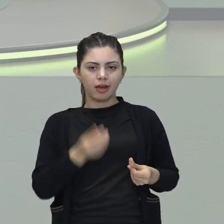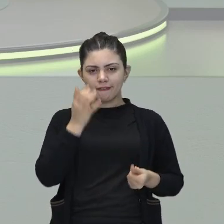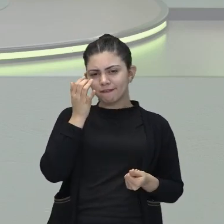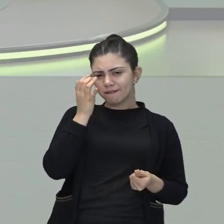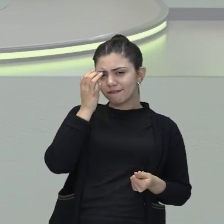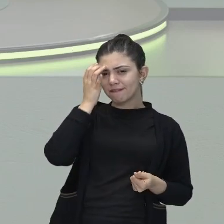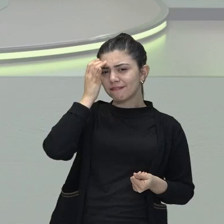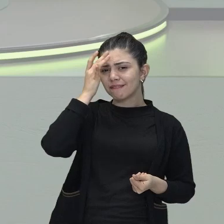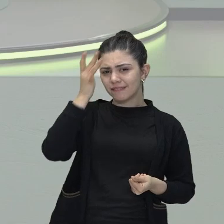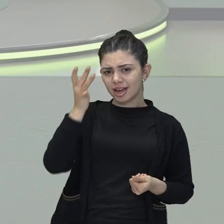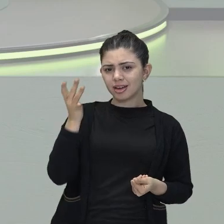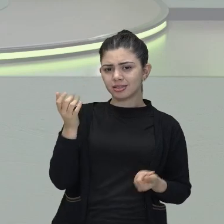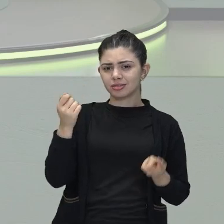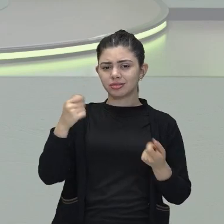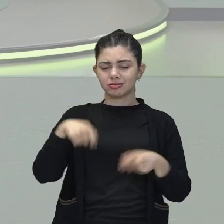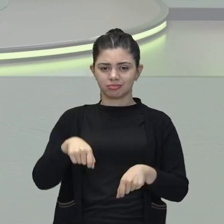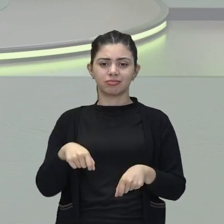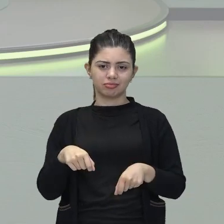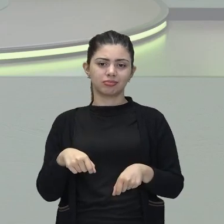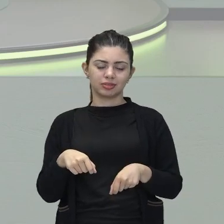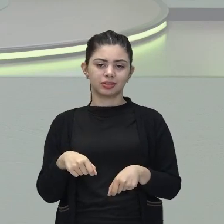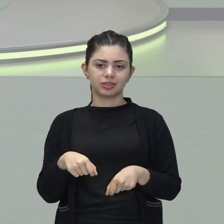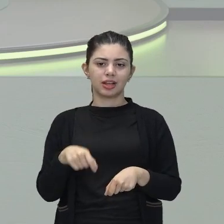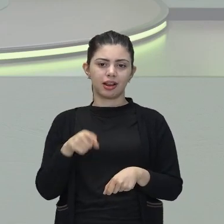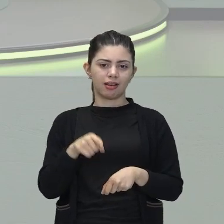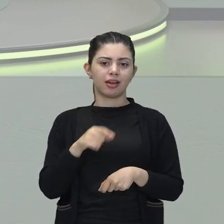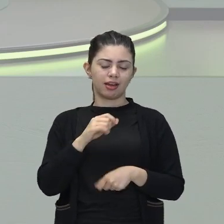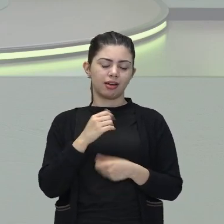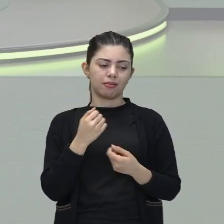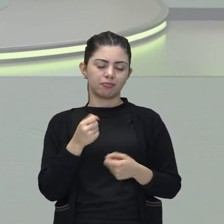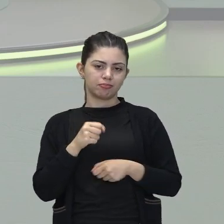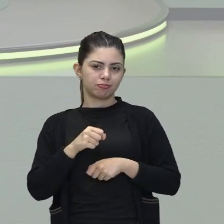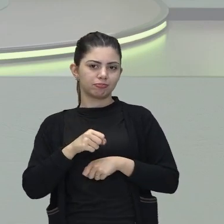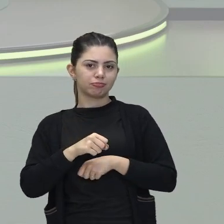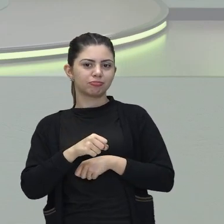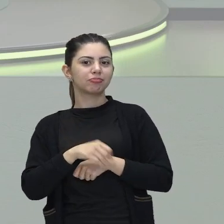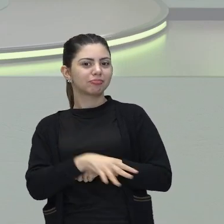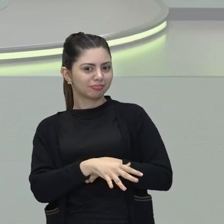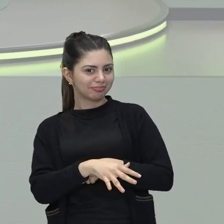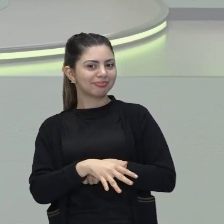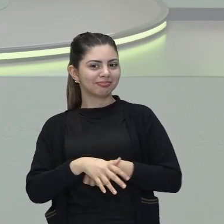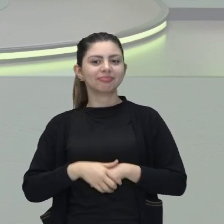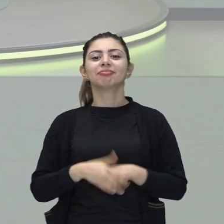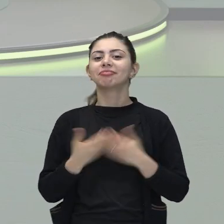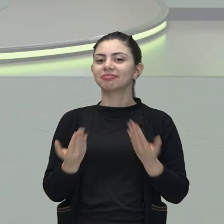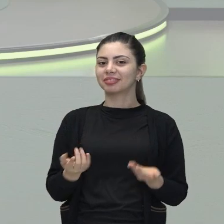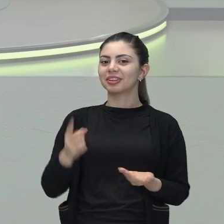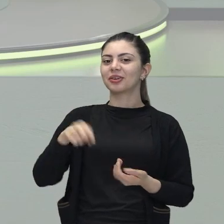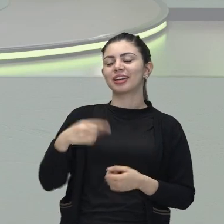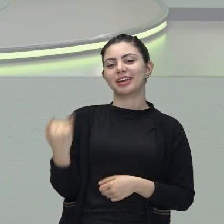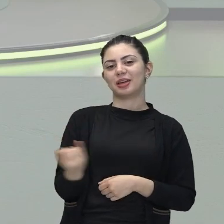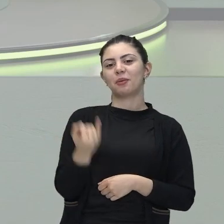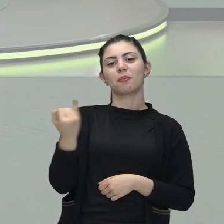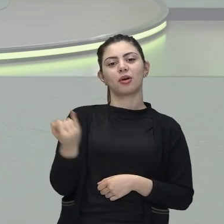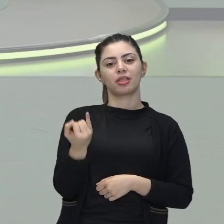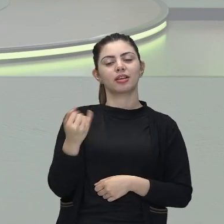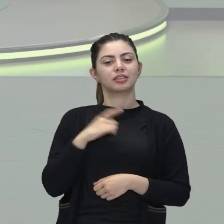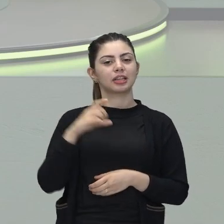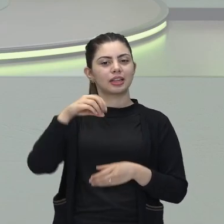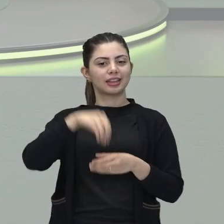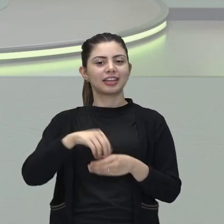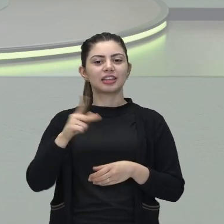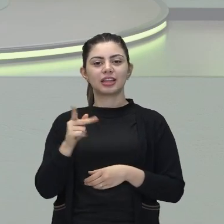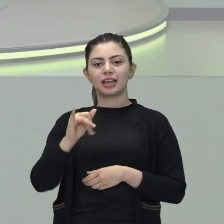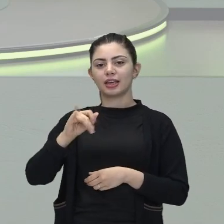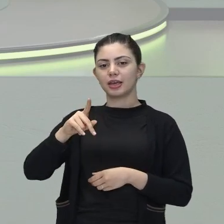sua ação diurética, ela facilita a excreção do ácido úrico. Então, o seu principal componente é a hipofilantina, que é essa